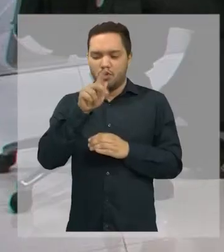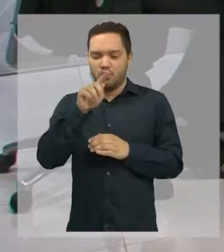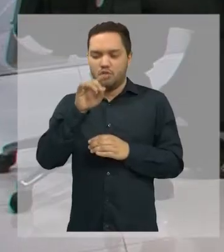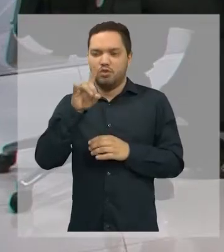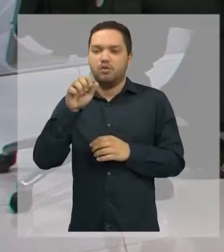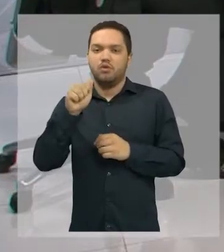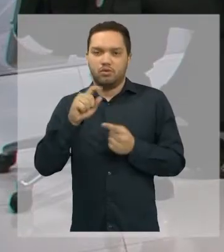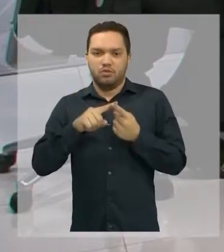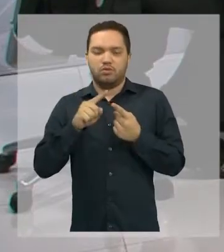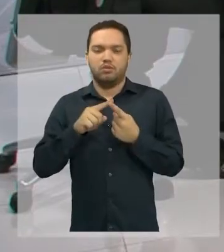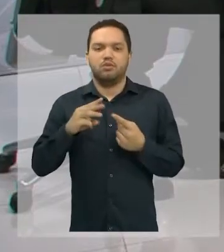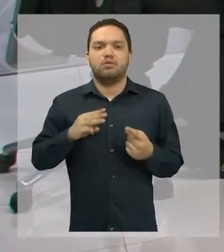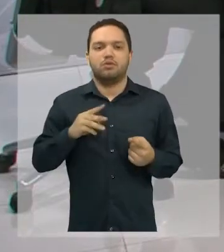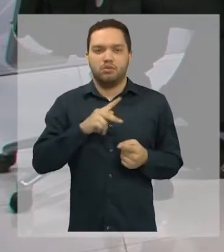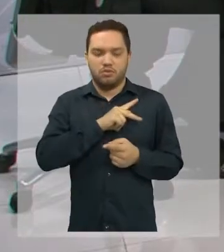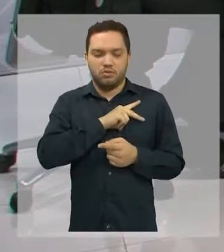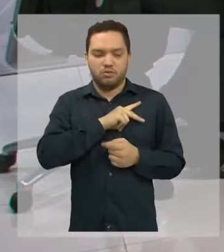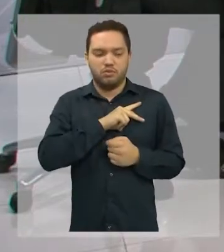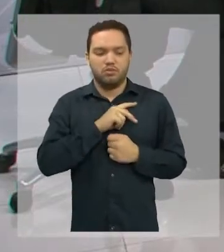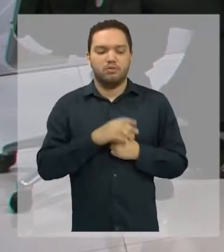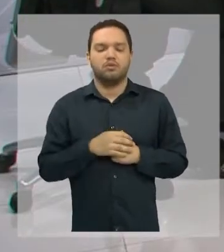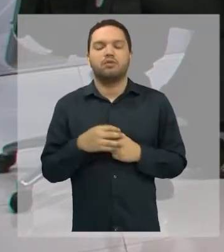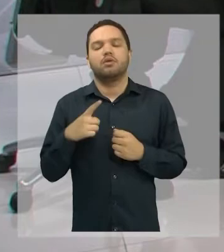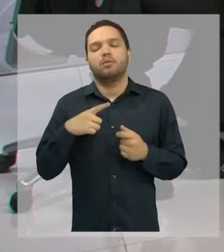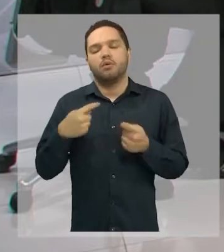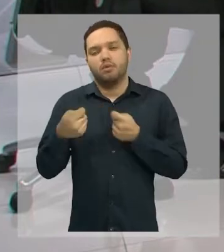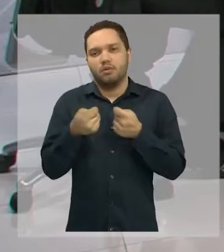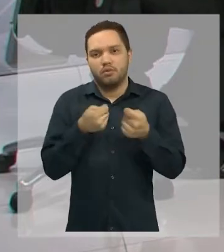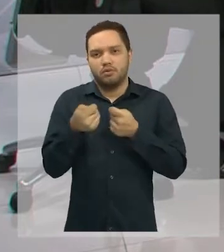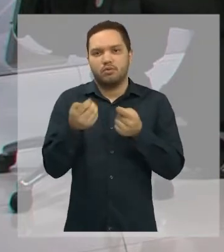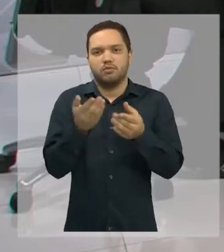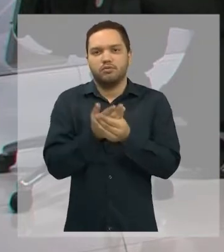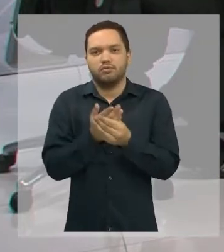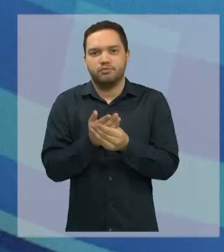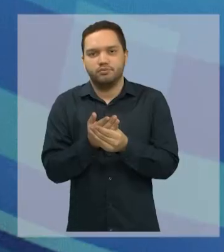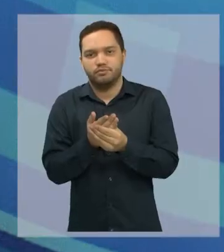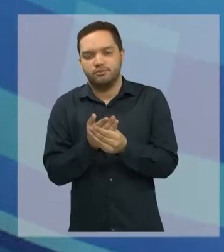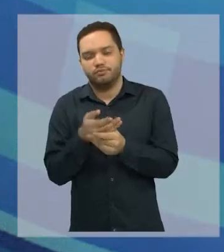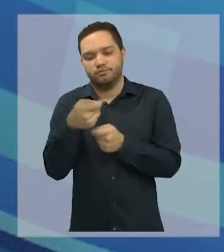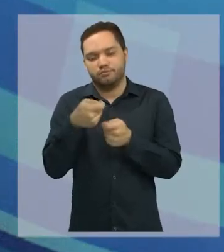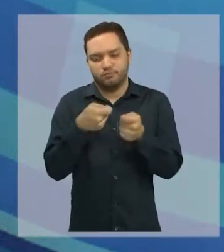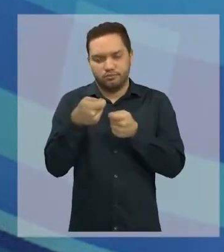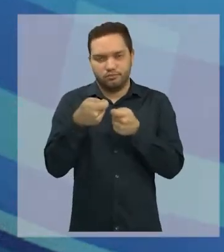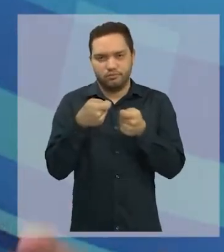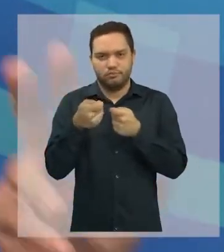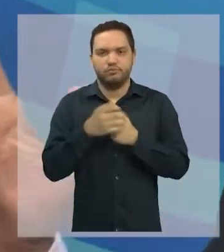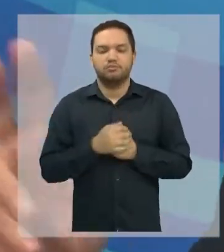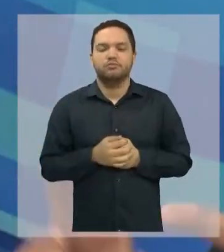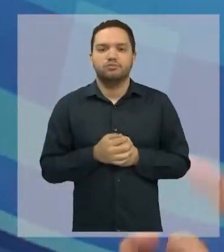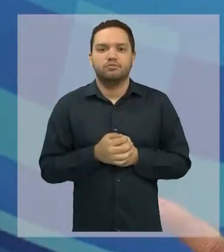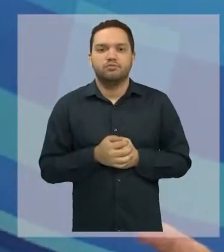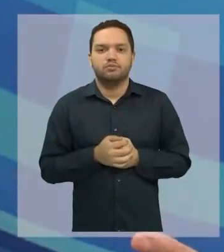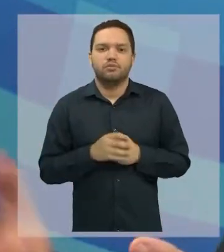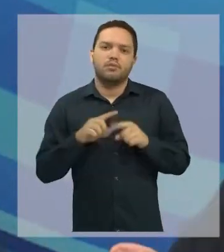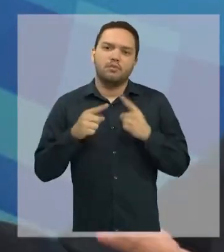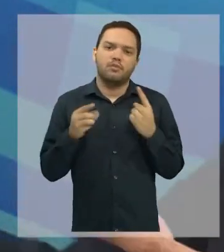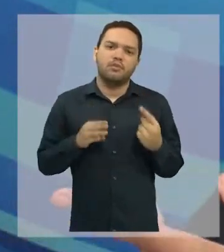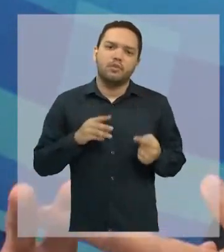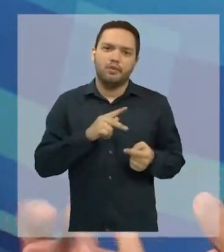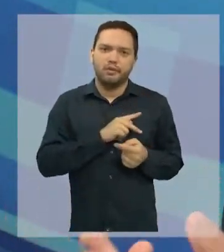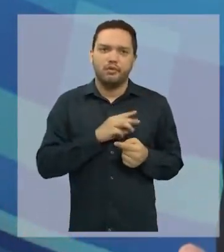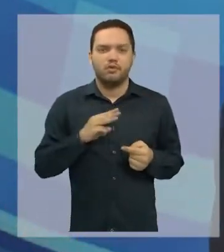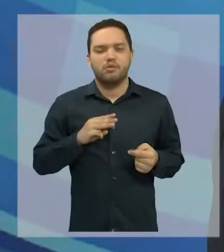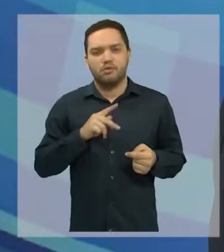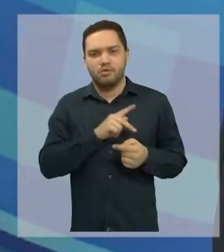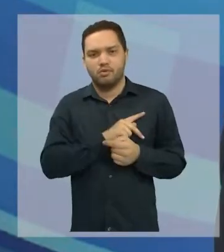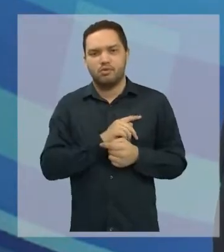o Ministério Público, que também controla os possíveis excessos da Polícia Judiciária. Ah, mas o Ministério Público